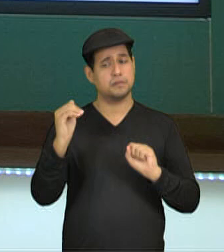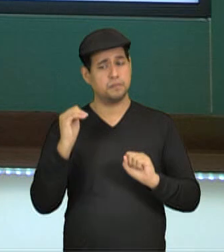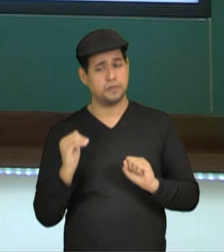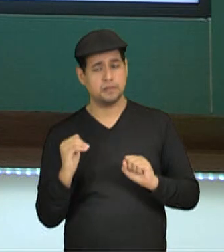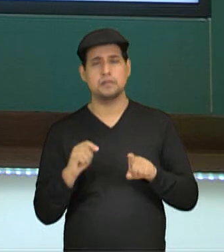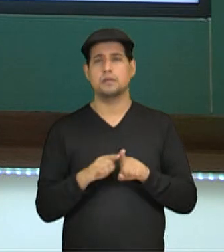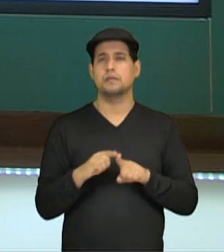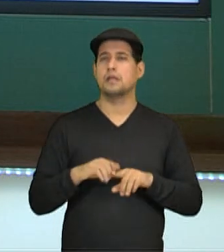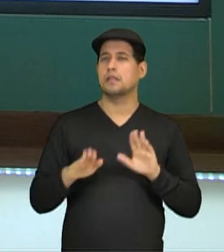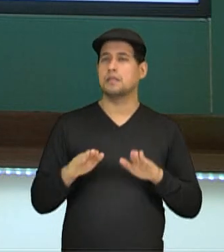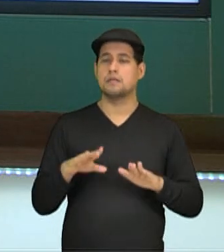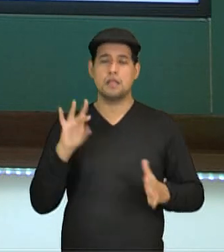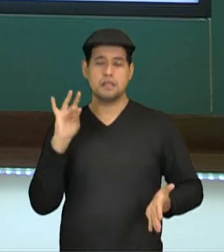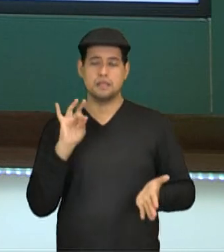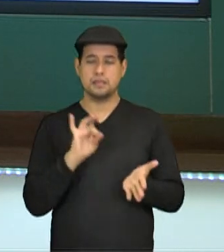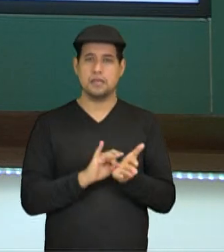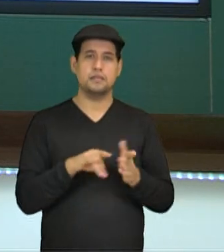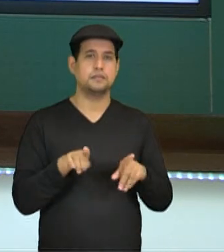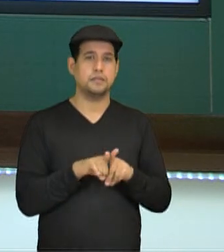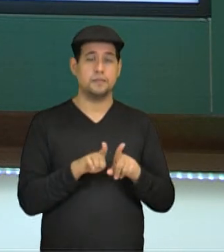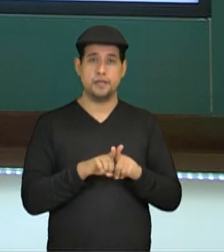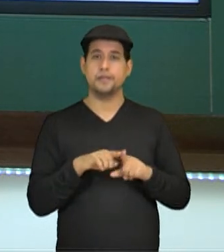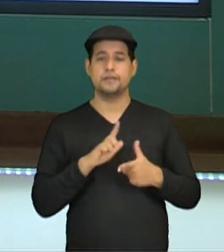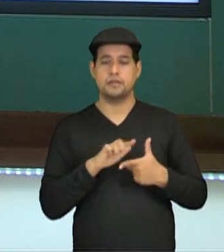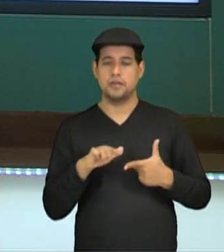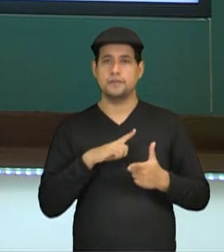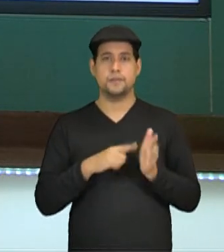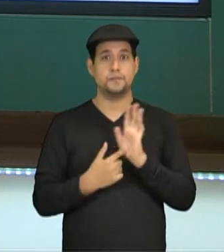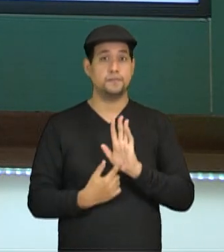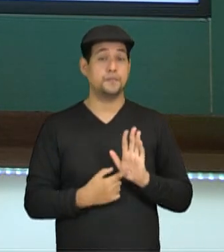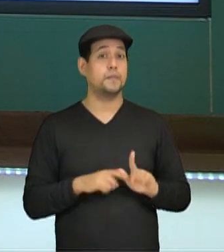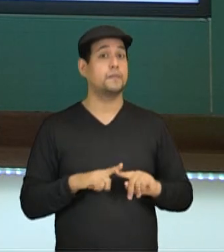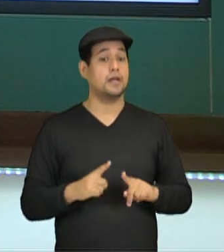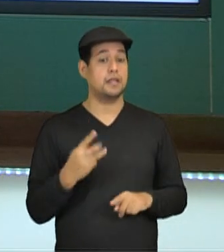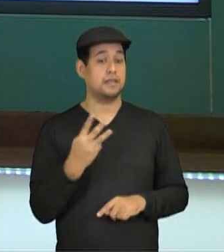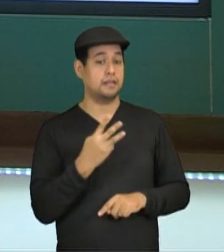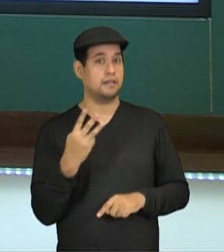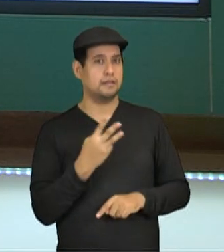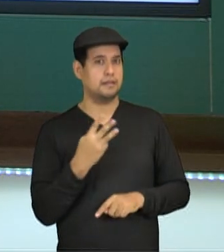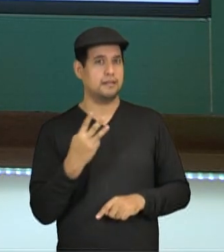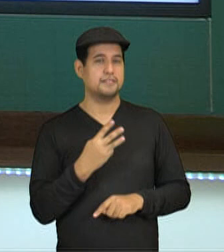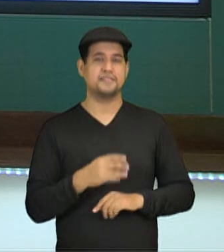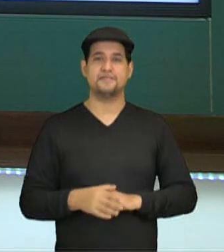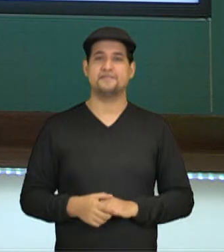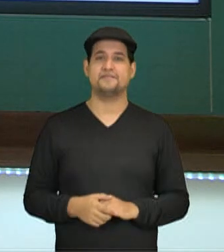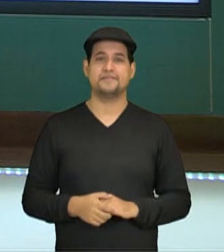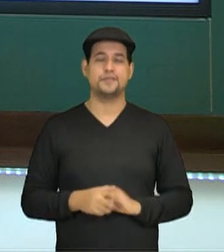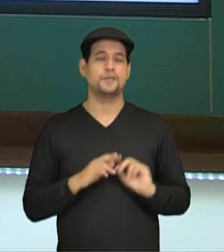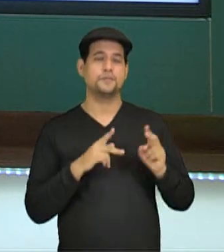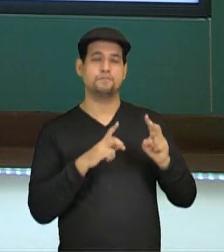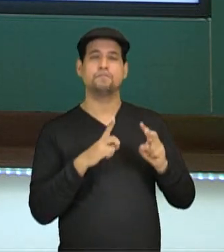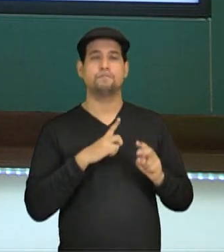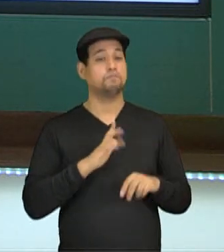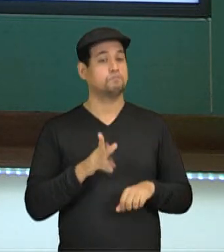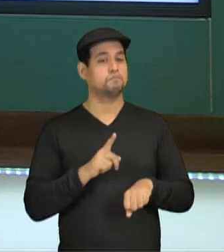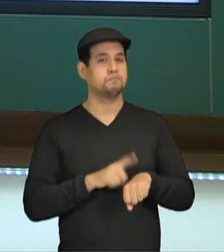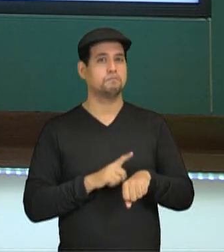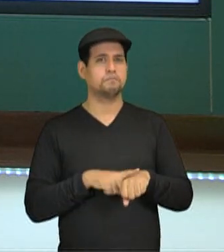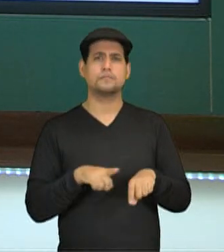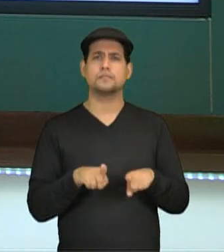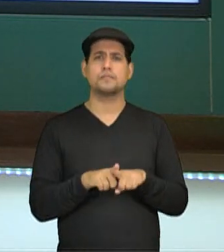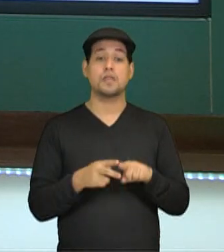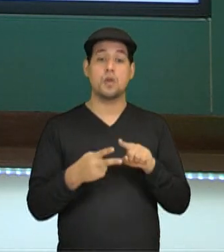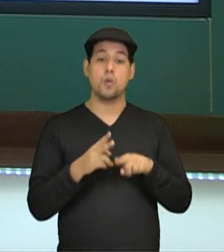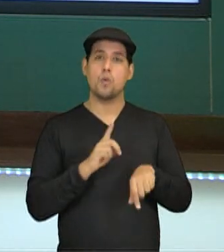menos, devido à exatidão do gráfico ali, mas 33 graus, ok? Então, repare que ele deu horário, e daí